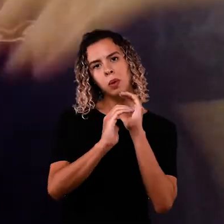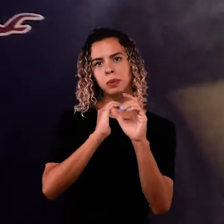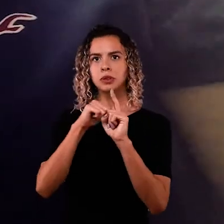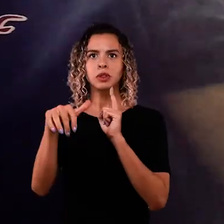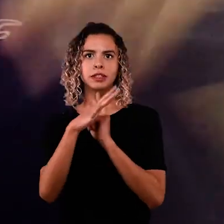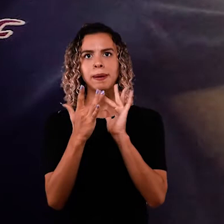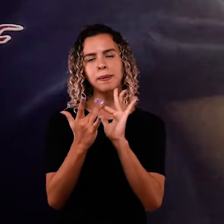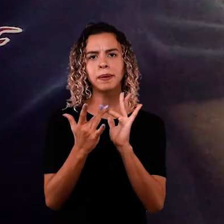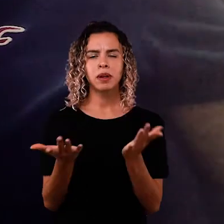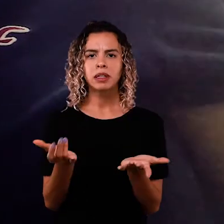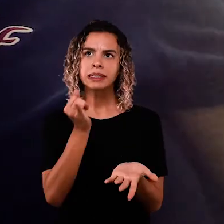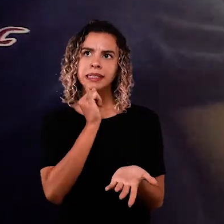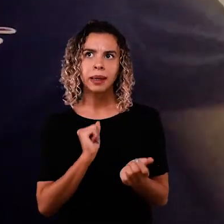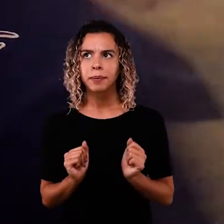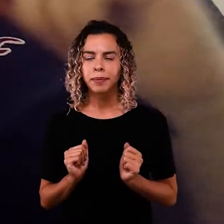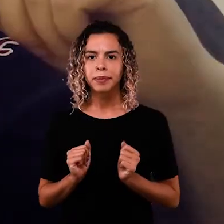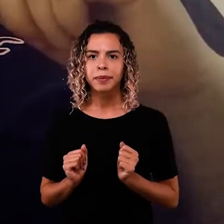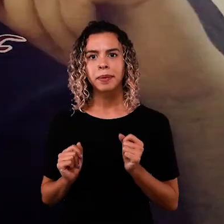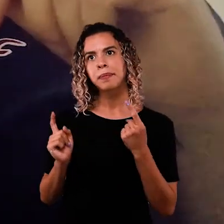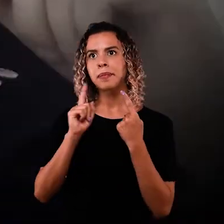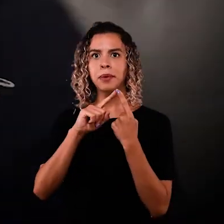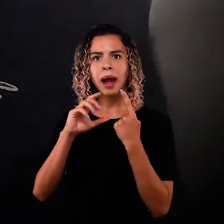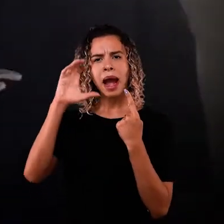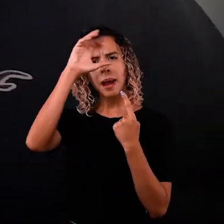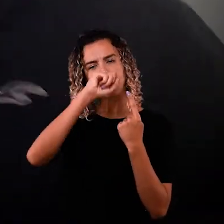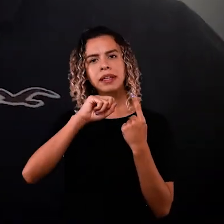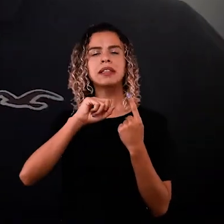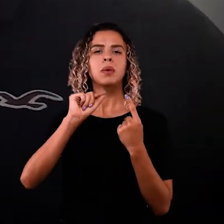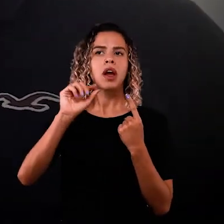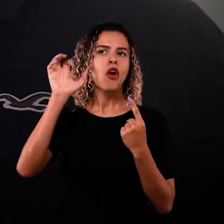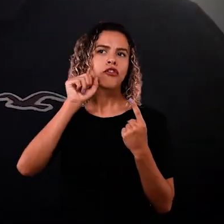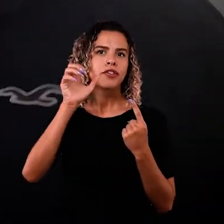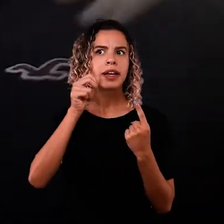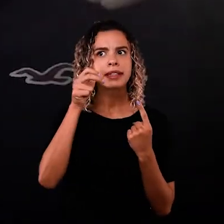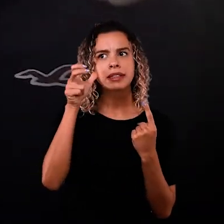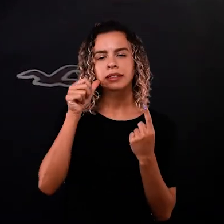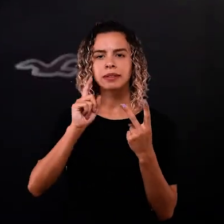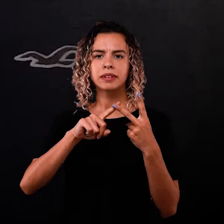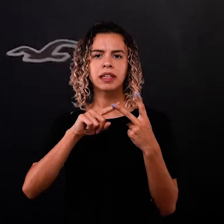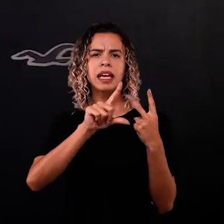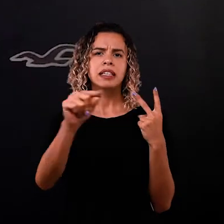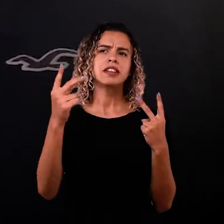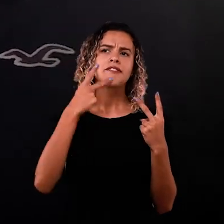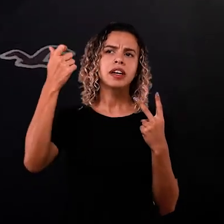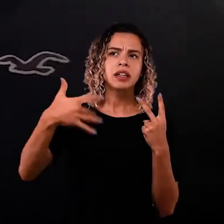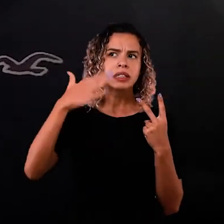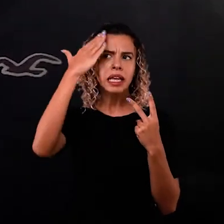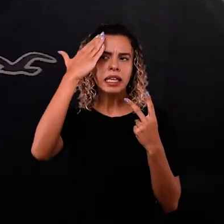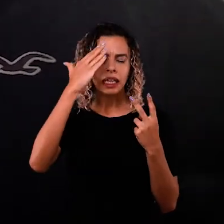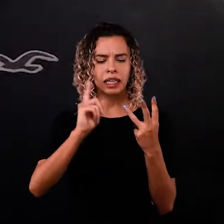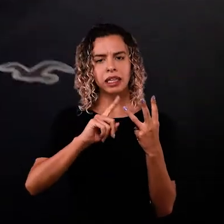saber ser comunicativa e social. Como, por exemplo, 1. Aprenda a ouvir mais. 2. Interpreta o que